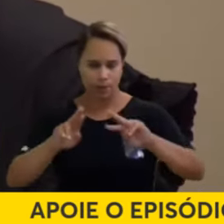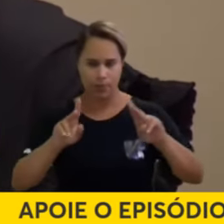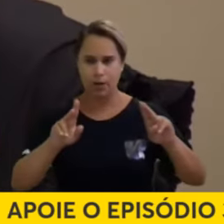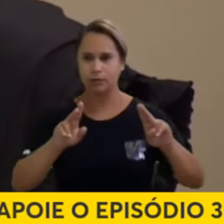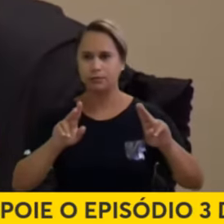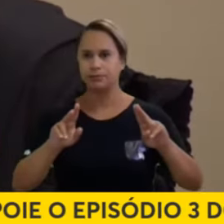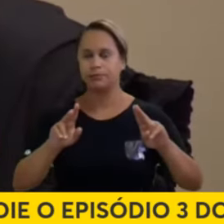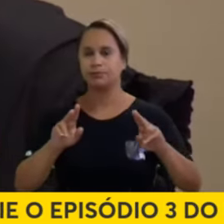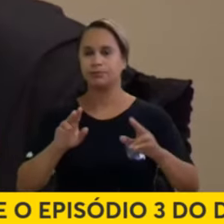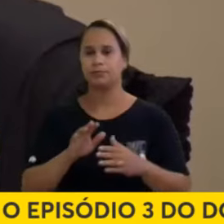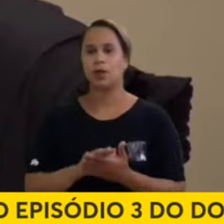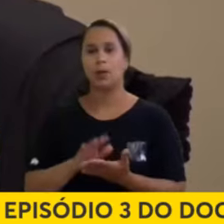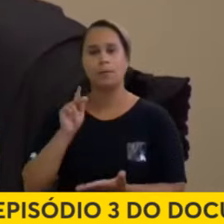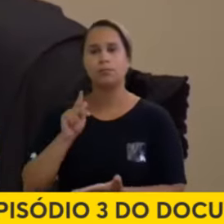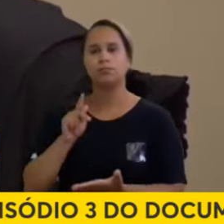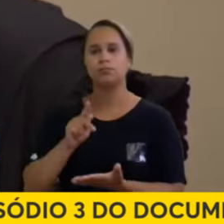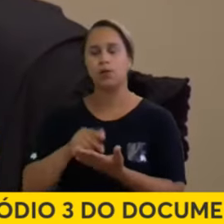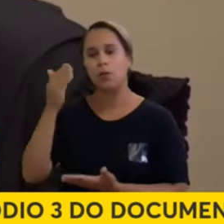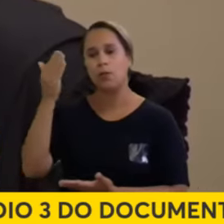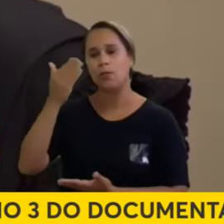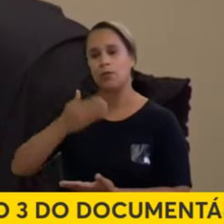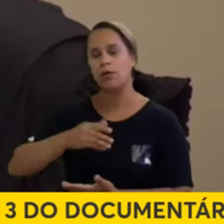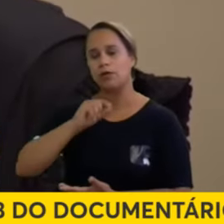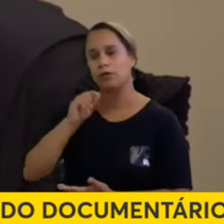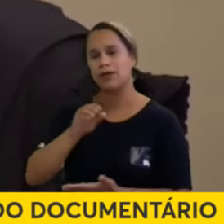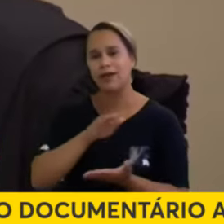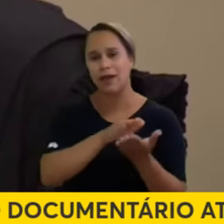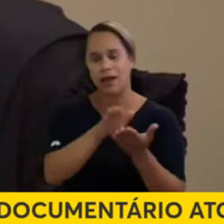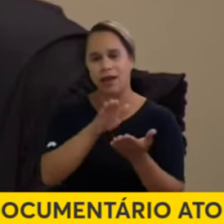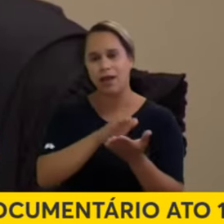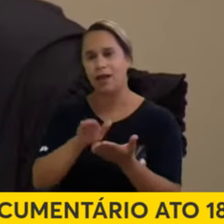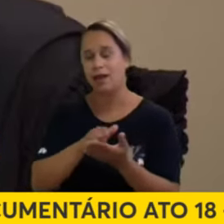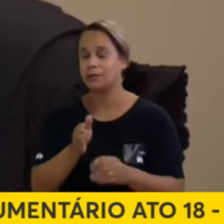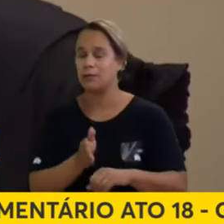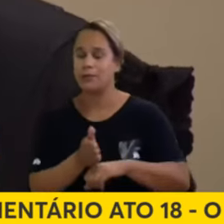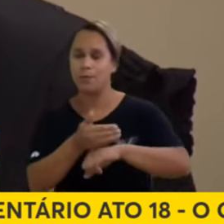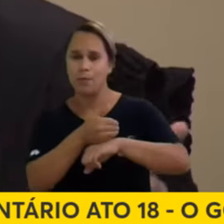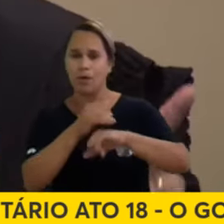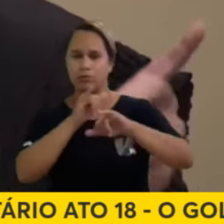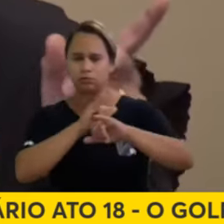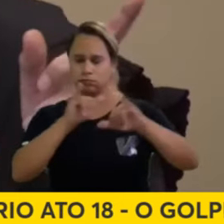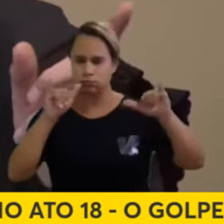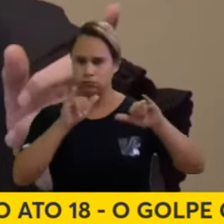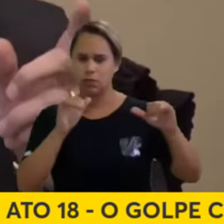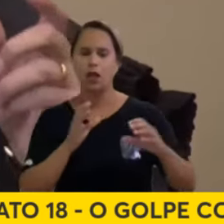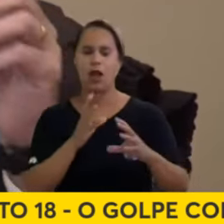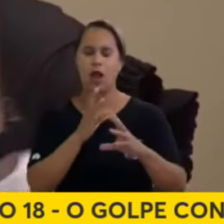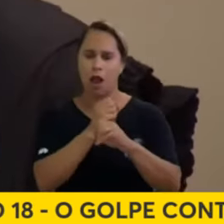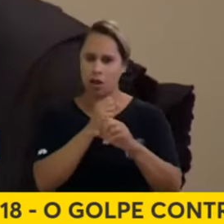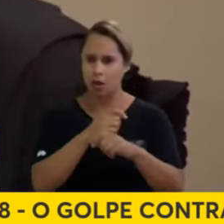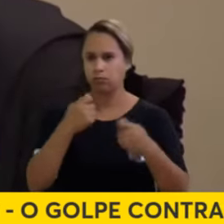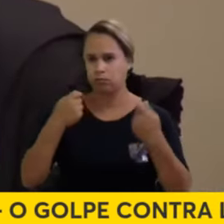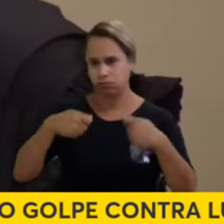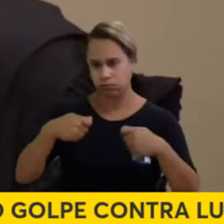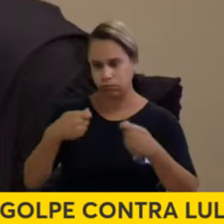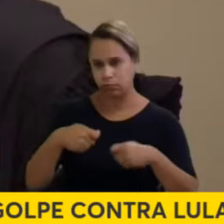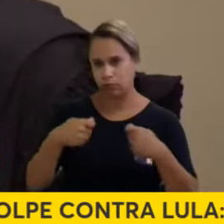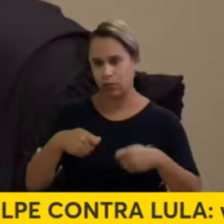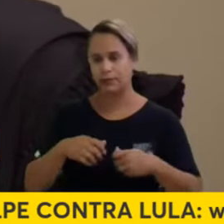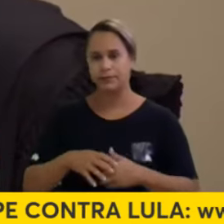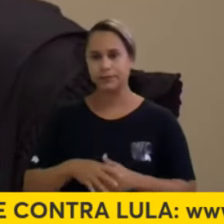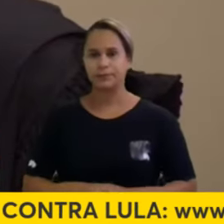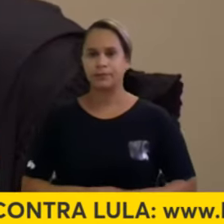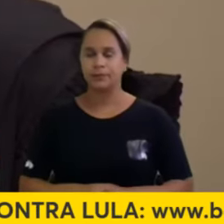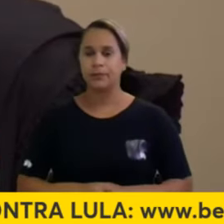a boa tese da inicial de que os gatos de campanha pré-campanha deve ser somados tal como fez o Ministério Público eleitoral seria preciso